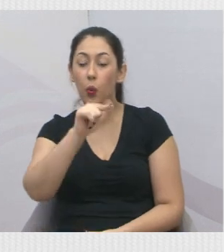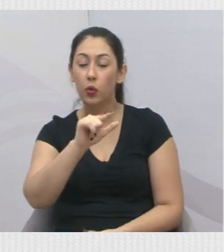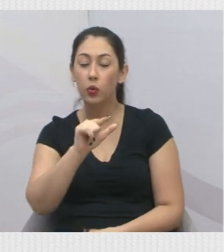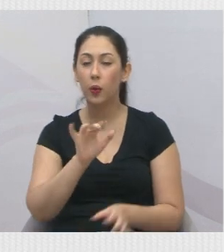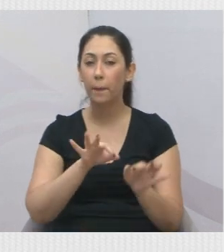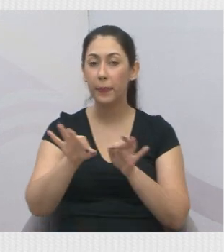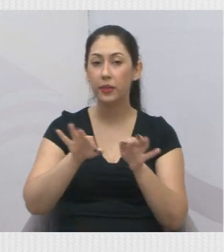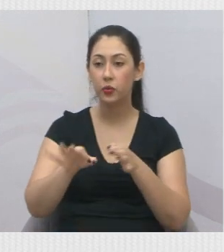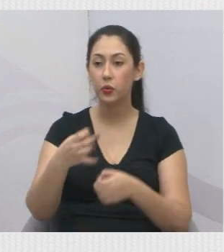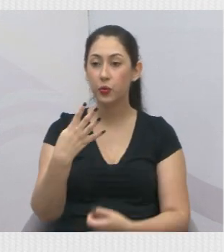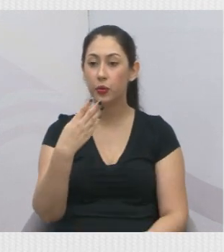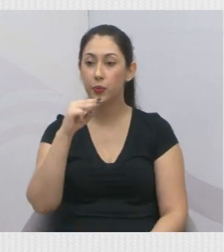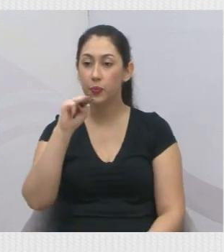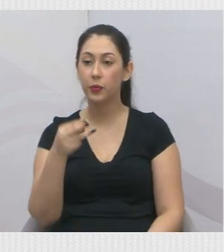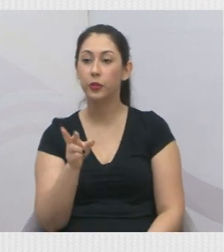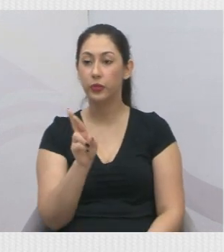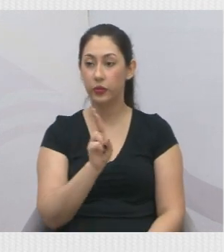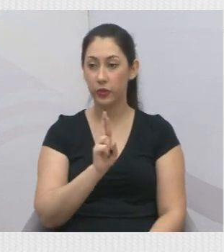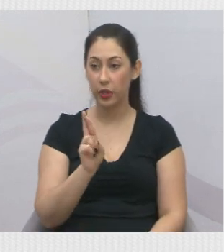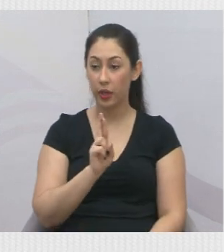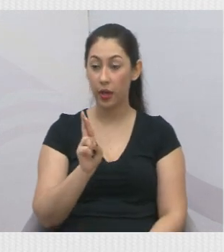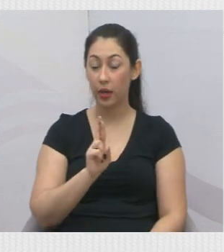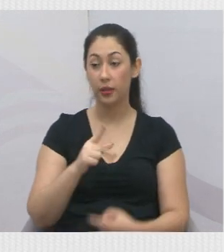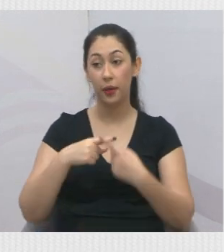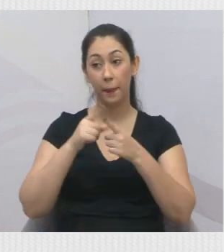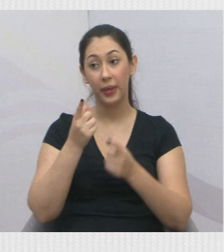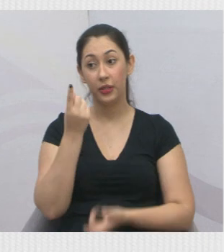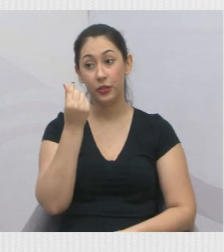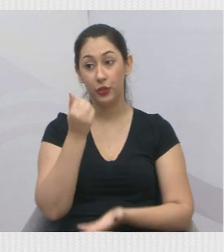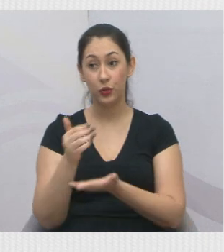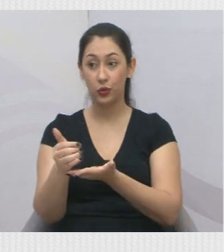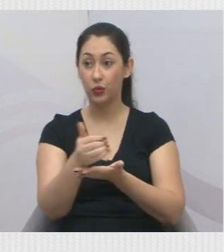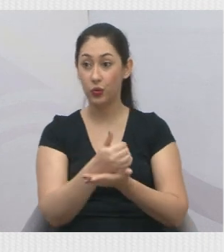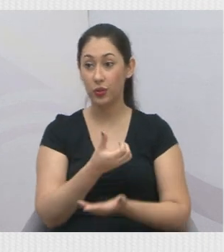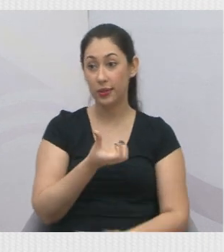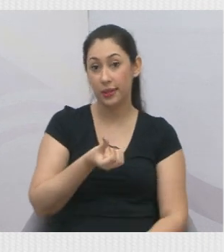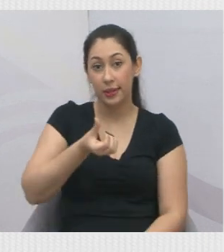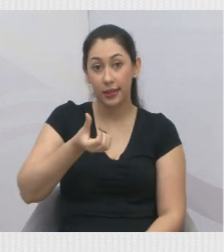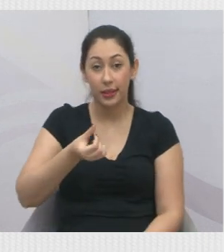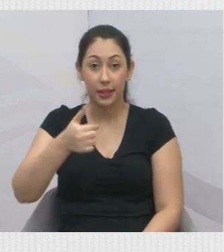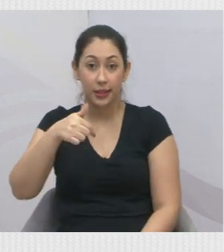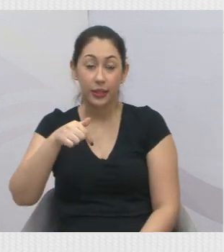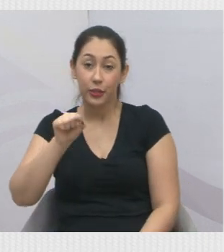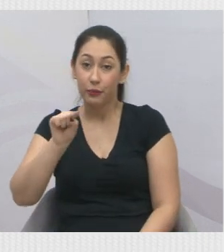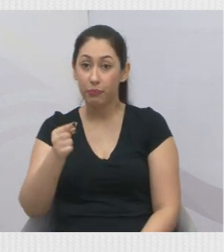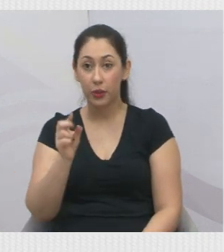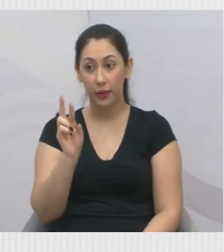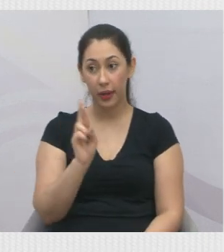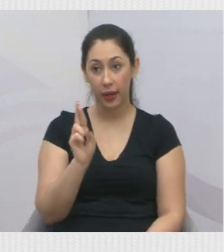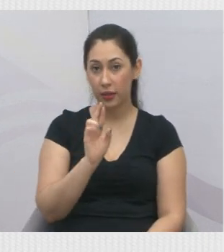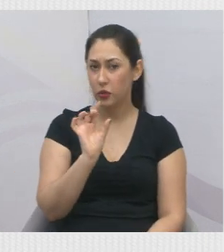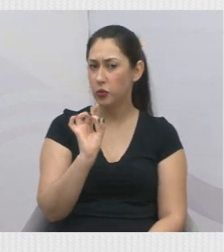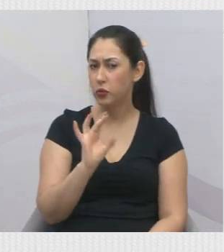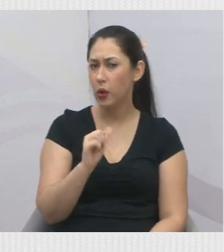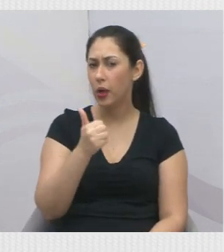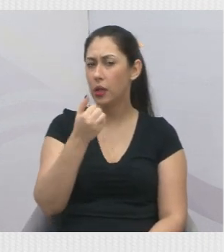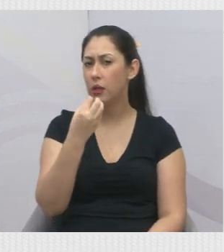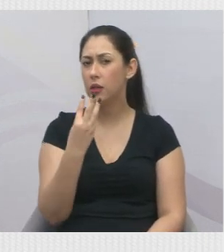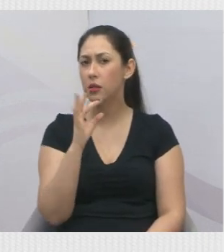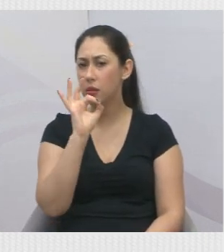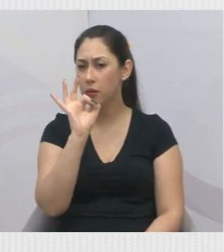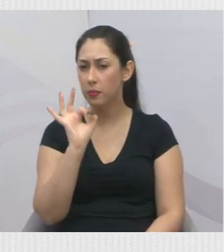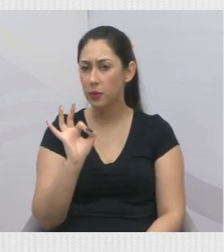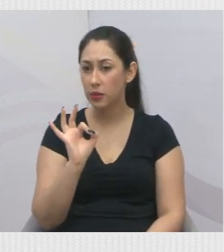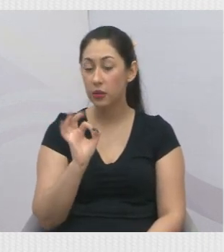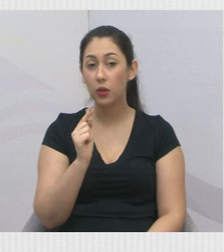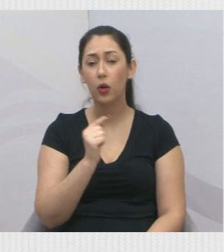previsto R$ 4.896.000, na qual foi realizado R$ 667.000. 13%. Aqui na aliança de